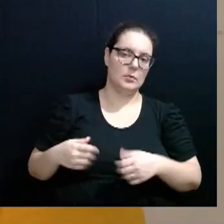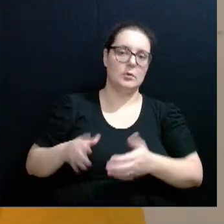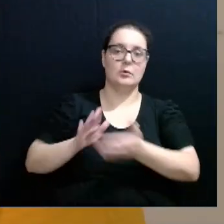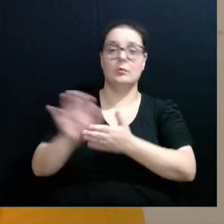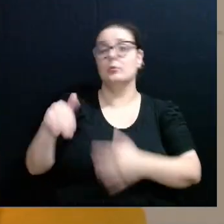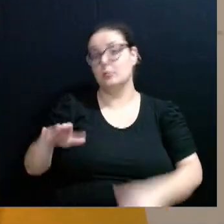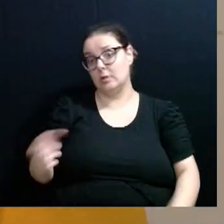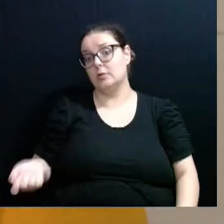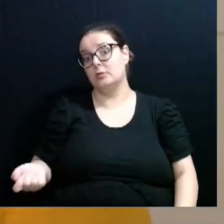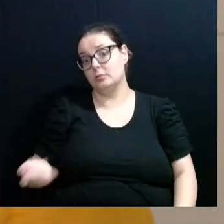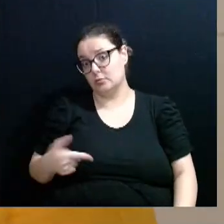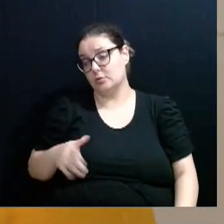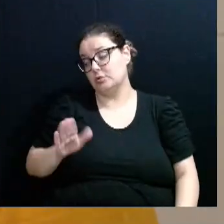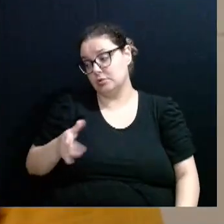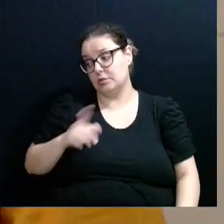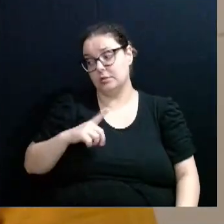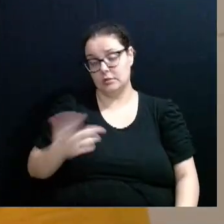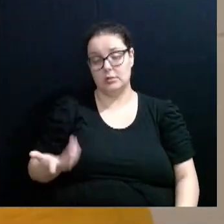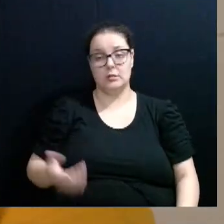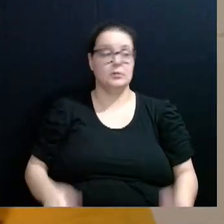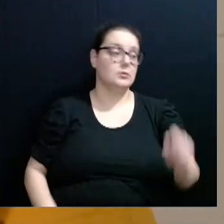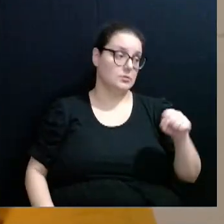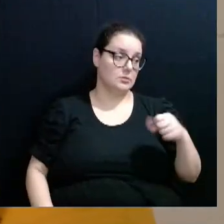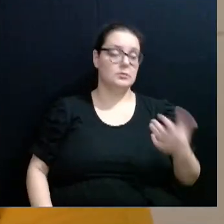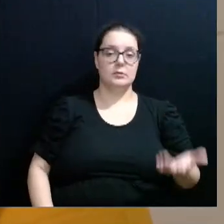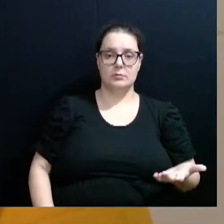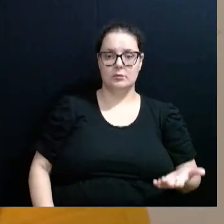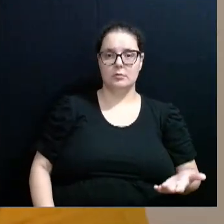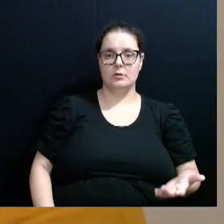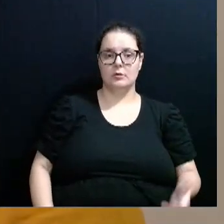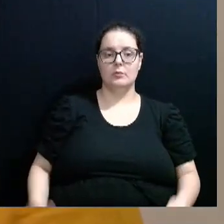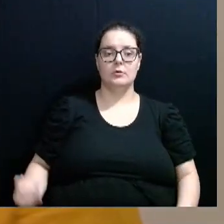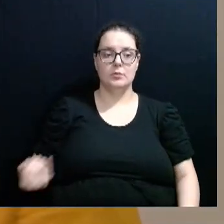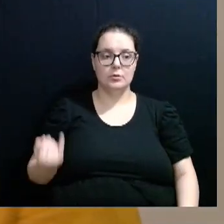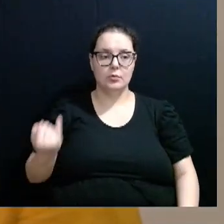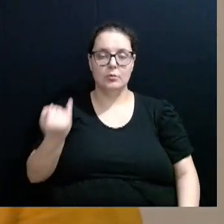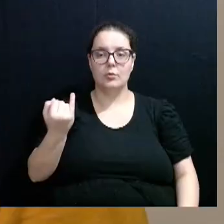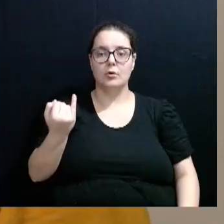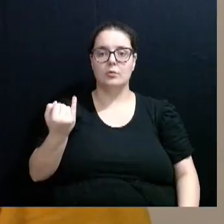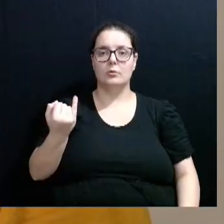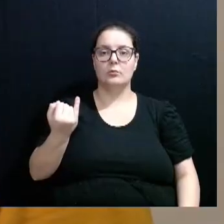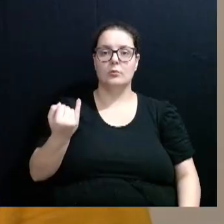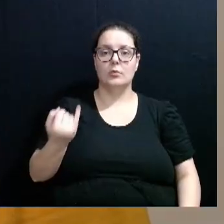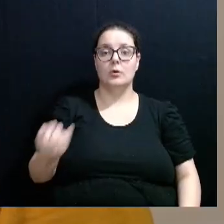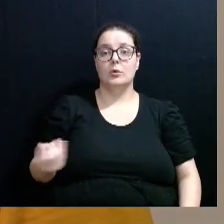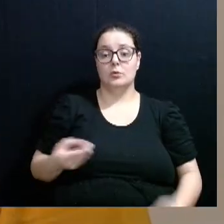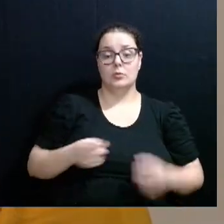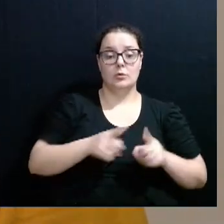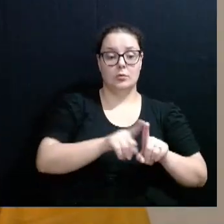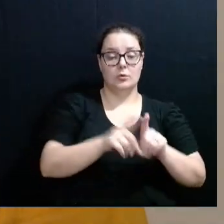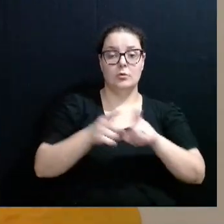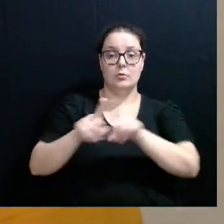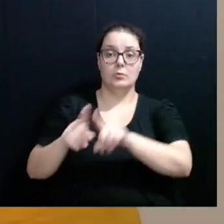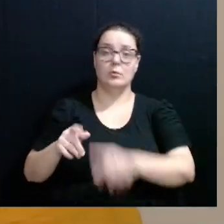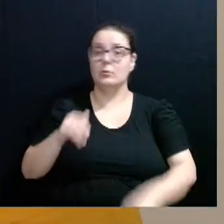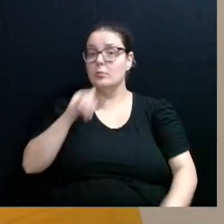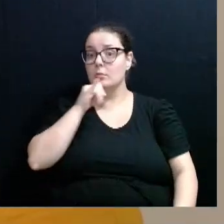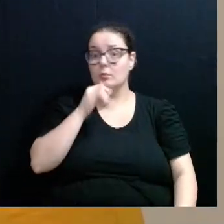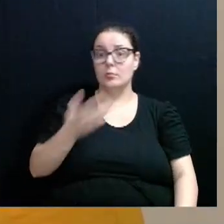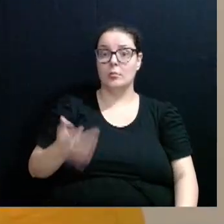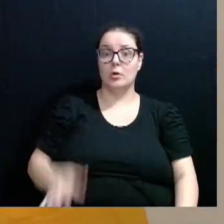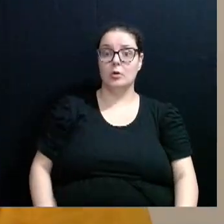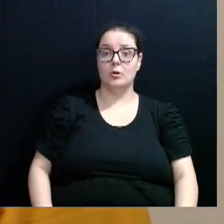têm. Sim. Né? Então seria muito interessante que novos parceiros, por exemplo, o poder